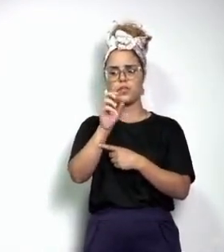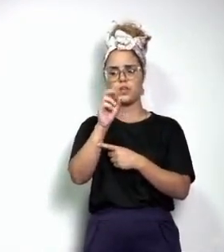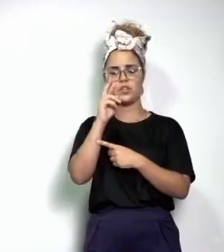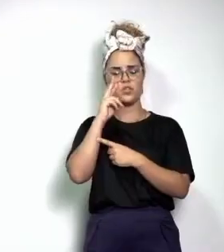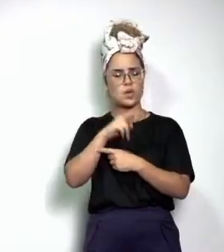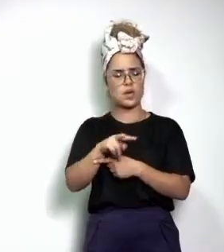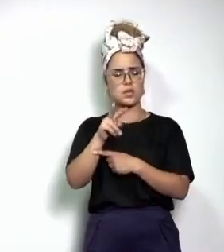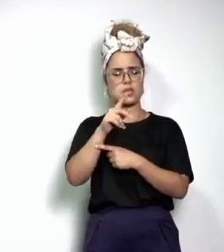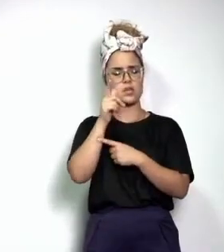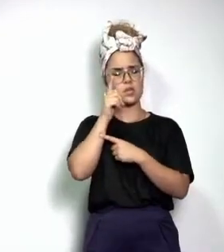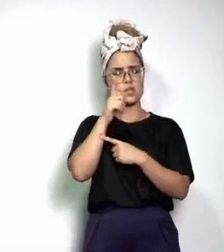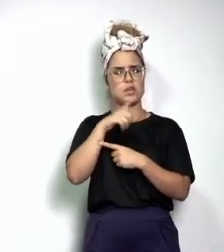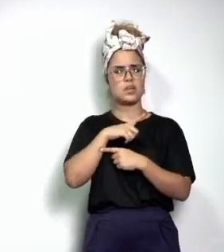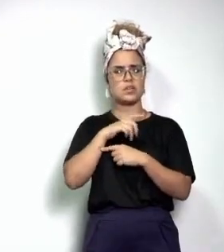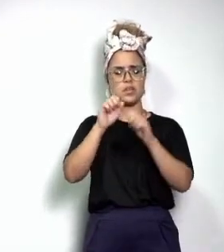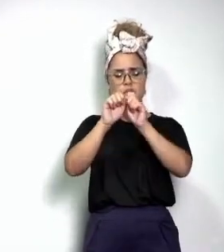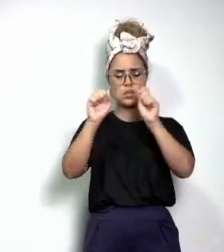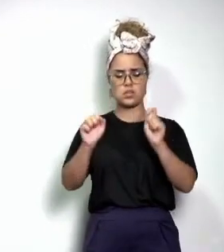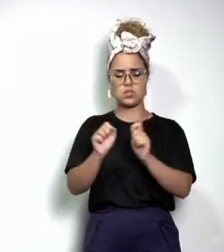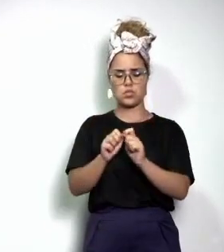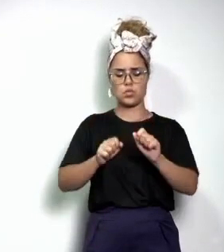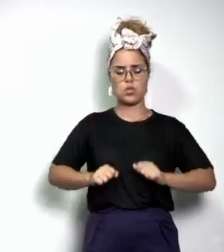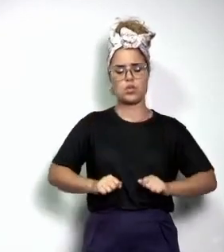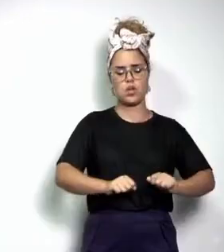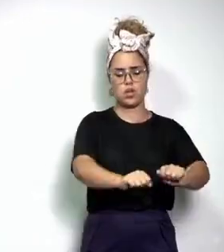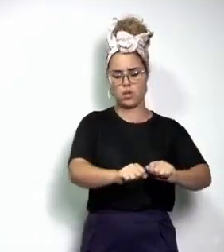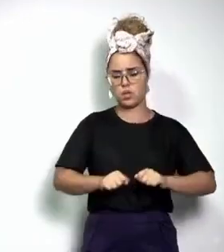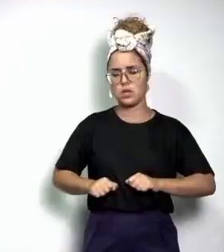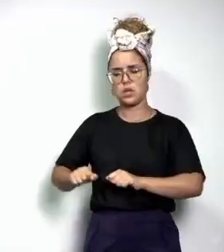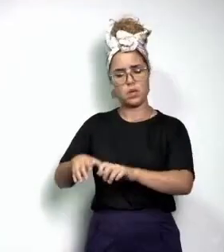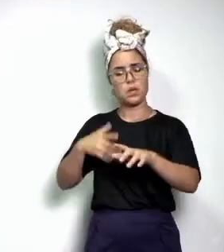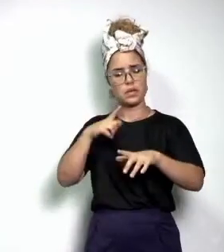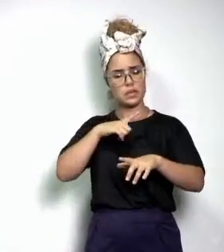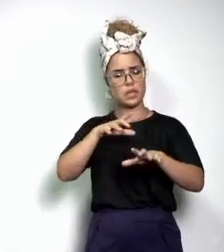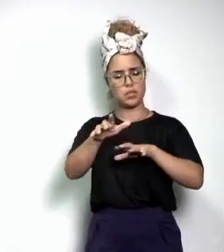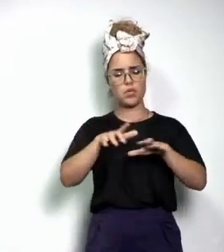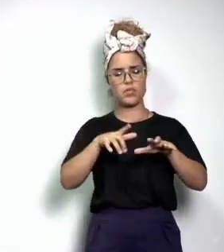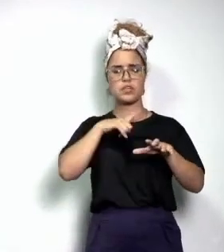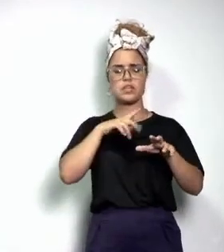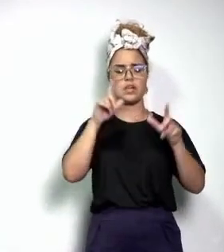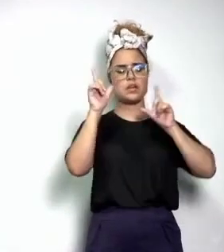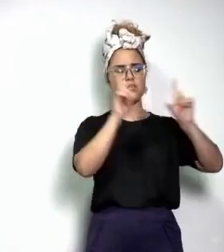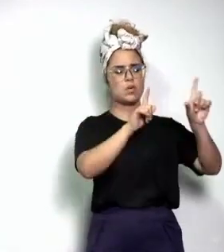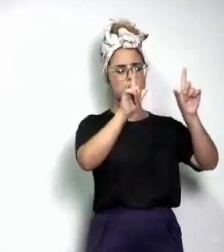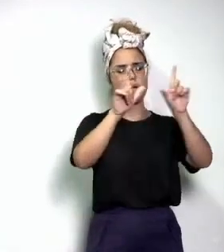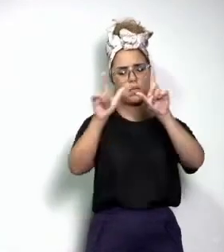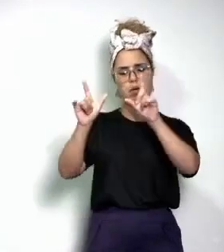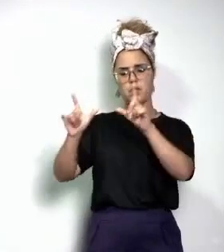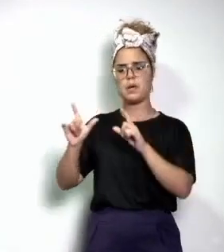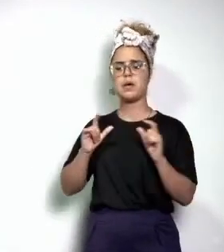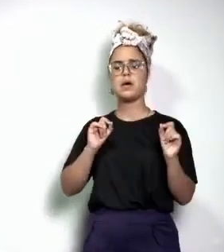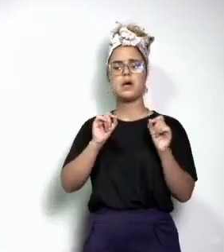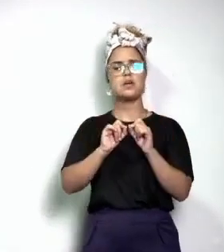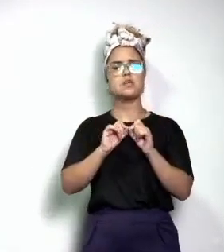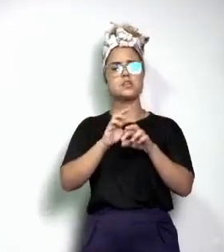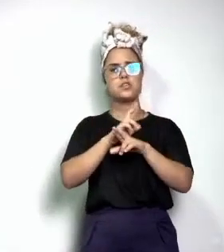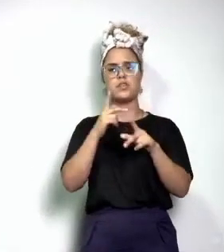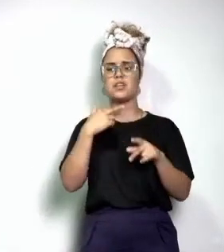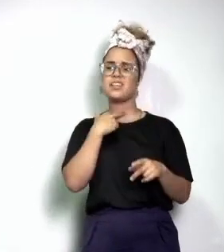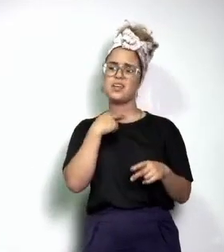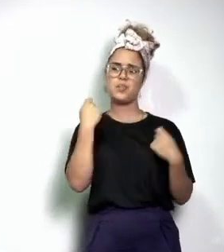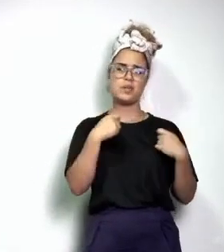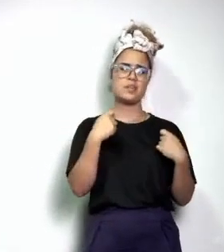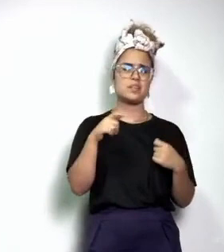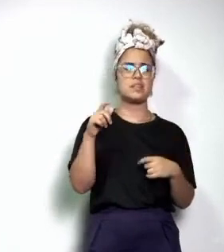ter uma estrutura móvel onde a gente vai colocar esses monitores. E aí a gente não precisa se